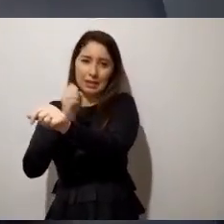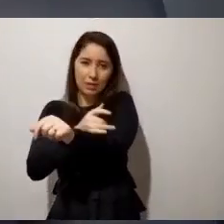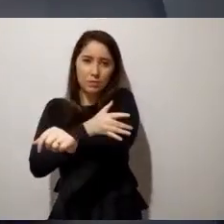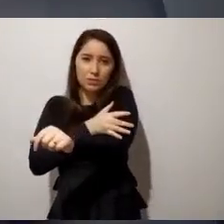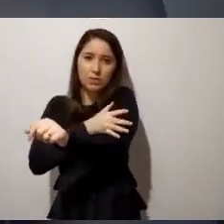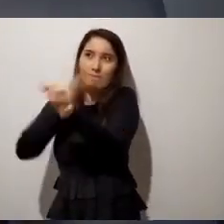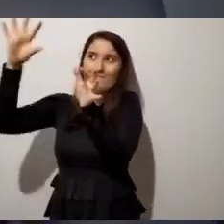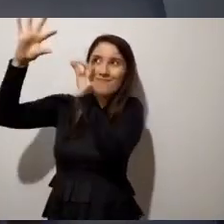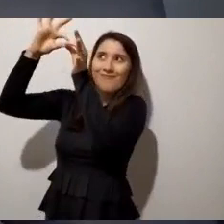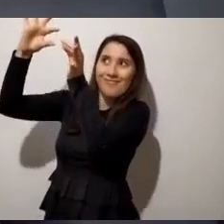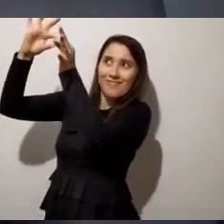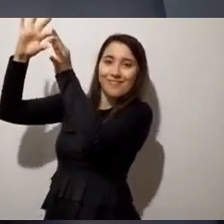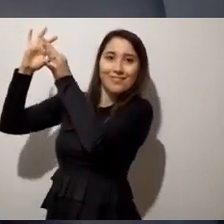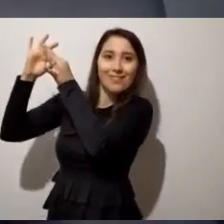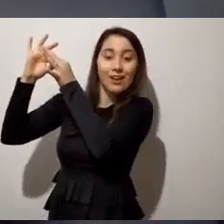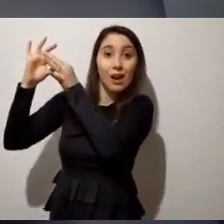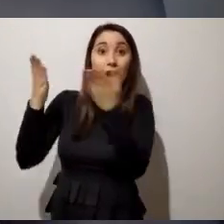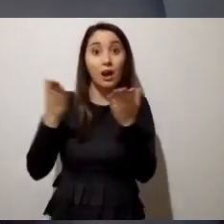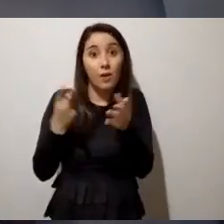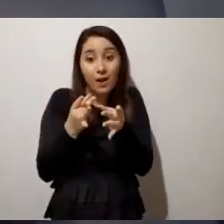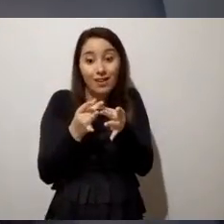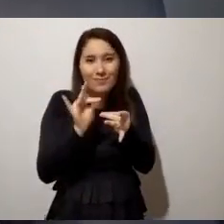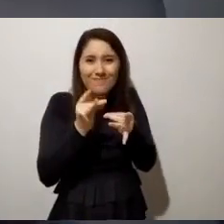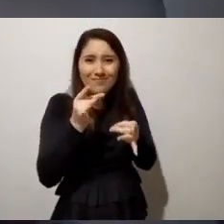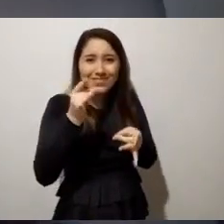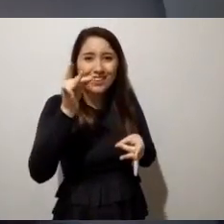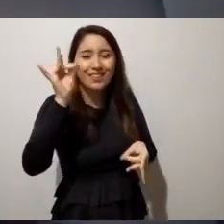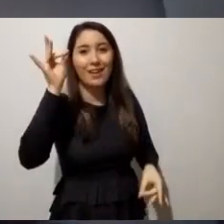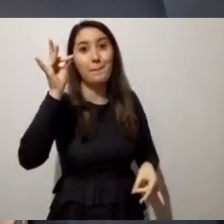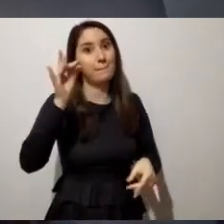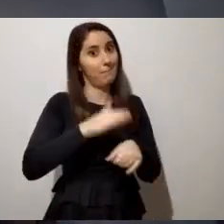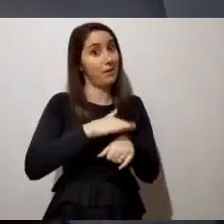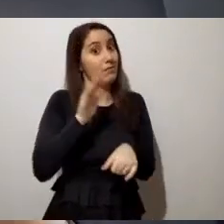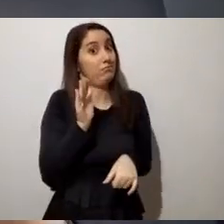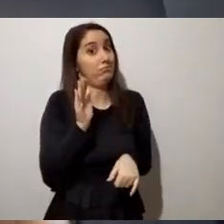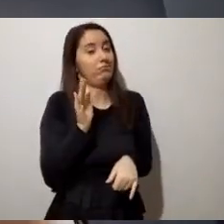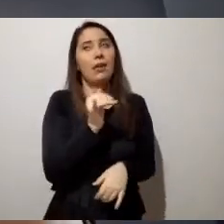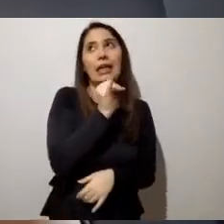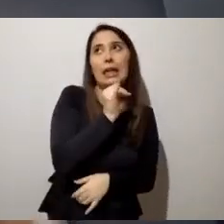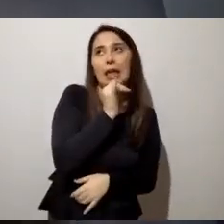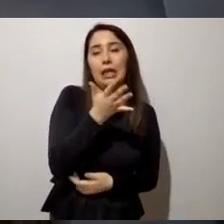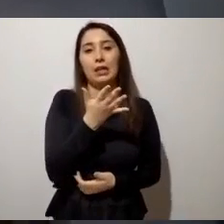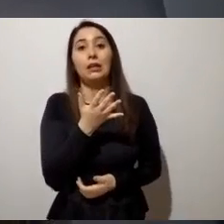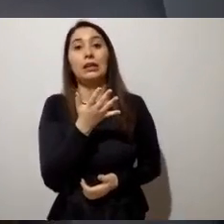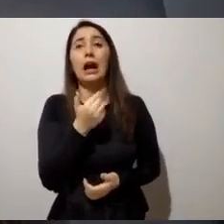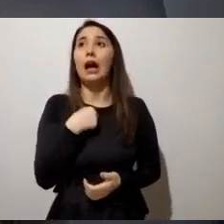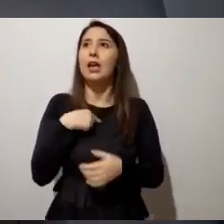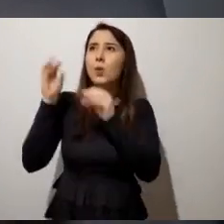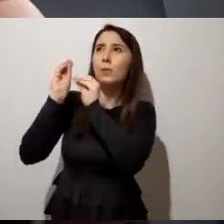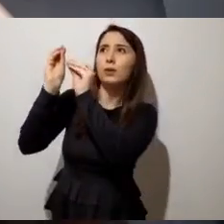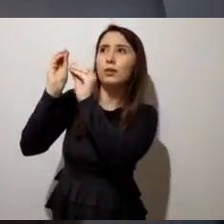que você comece a desmembrar um pouco mais essas emoções. Por exemplo, vamos que você tenha colocado como uma